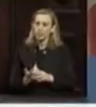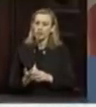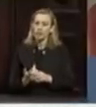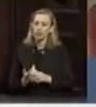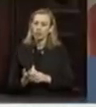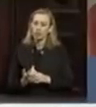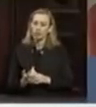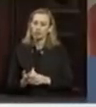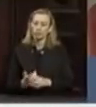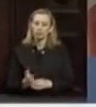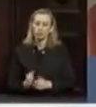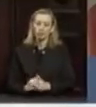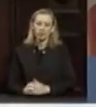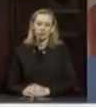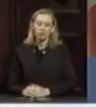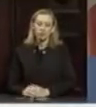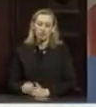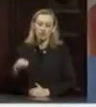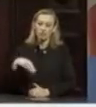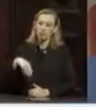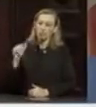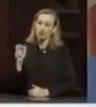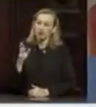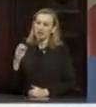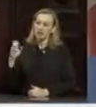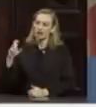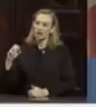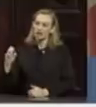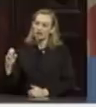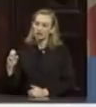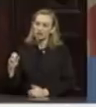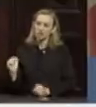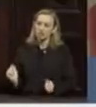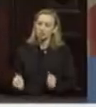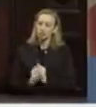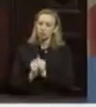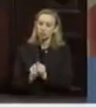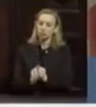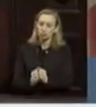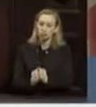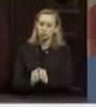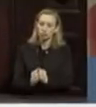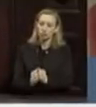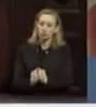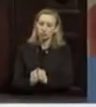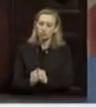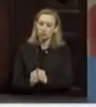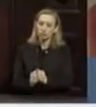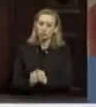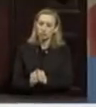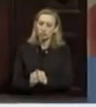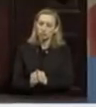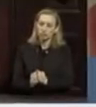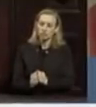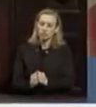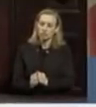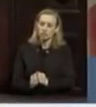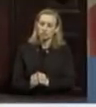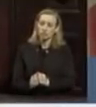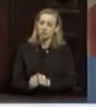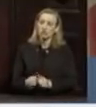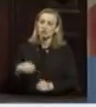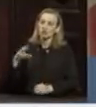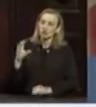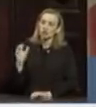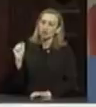doulas presentes. A Marielle, quando esteve aqui, esteve junto com as doulas, esteve junto com ela na Câmara dos Vereadores. É muito simbólico